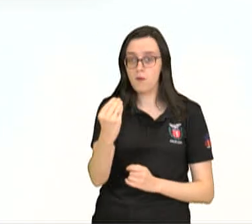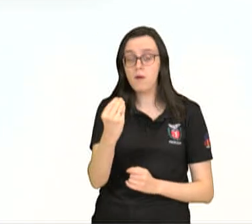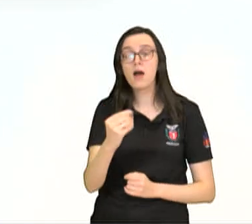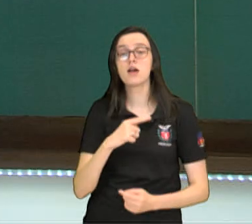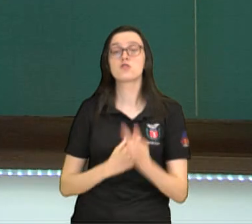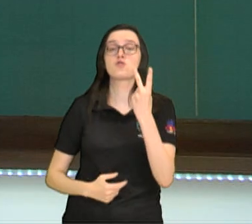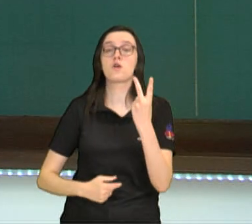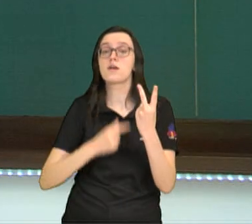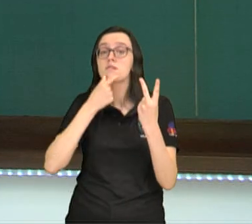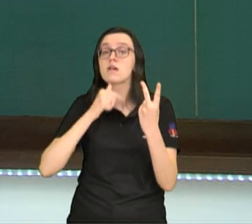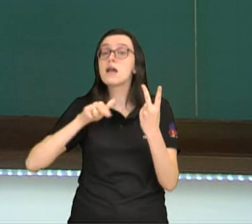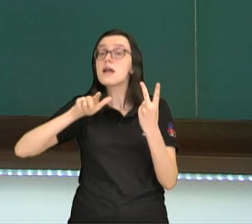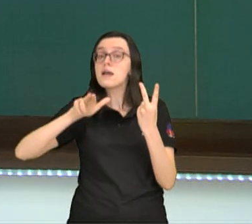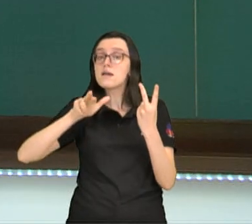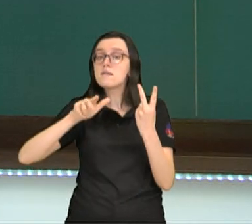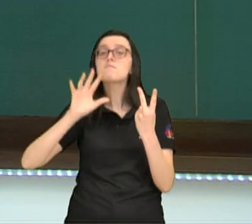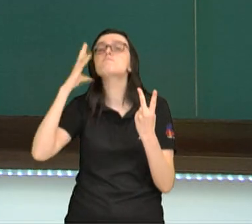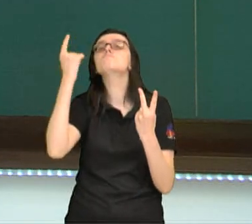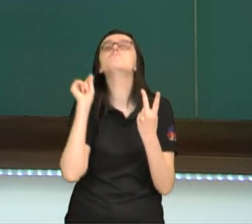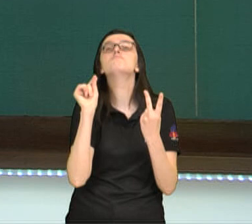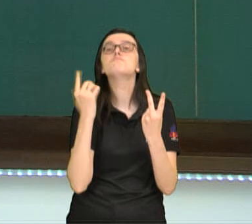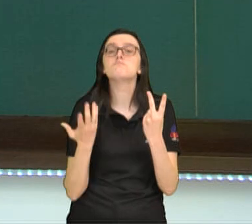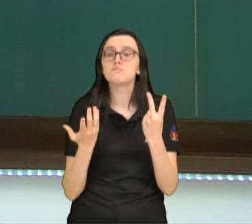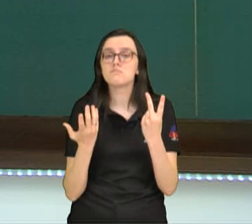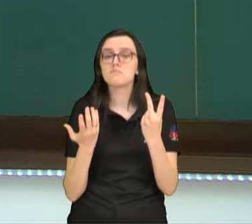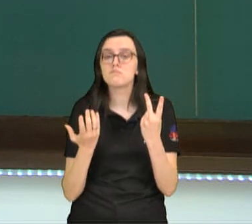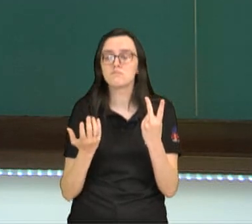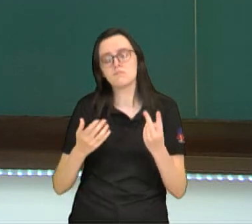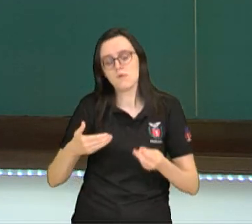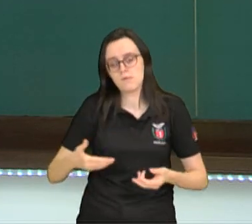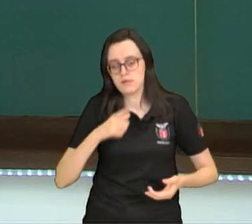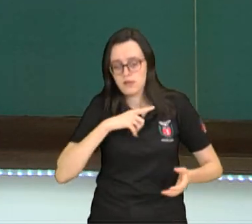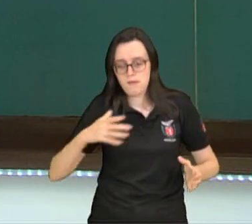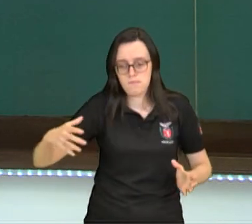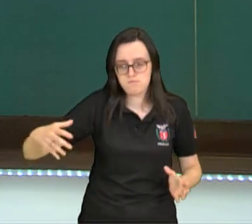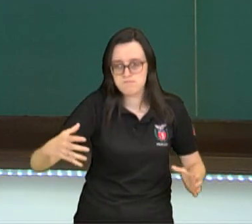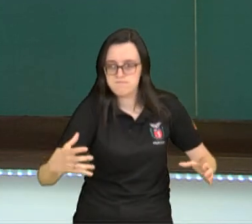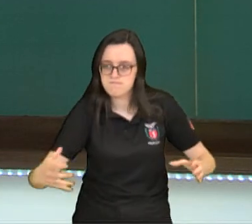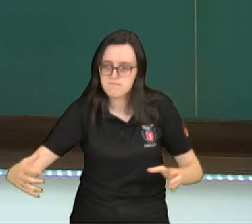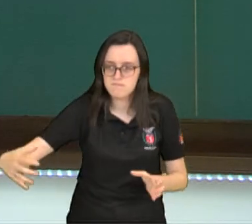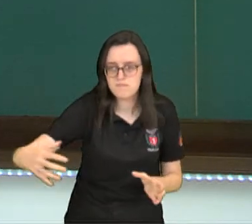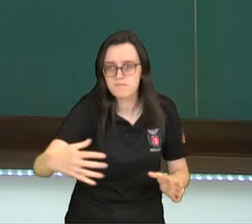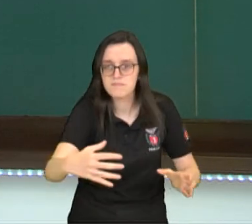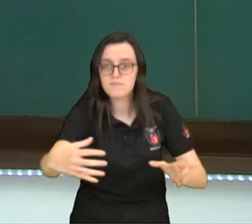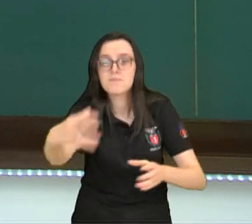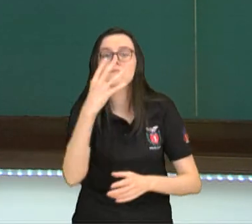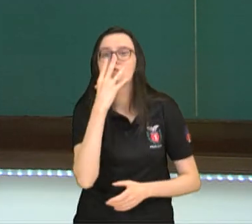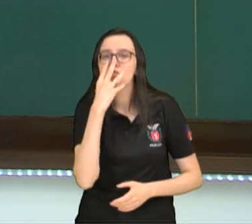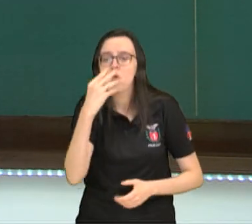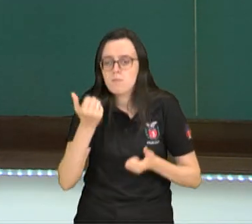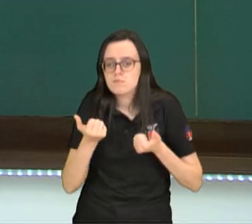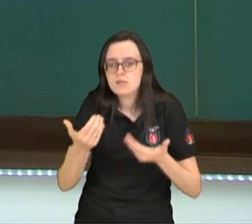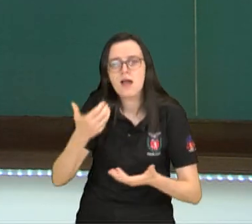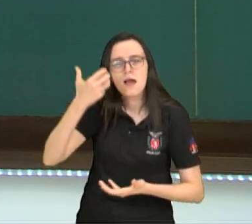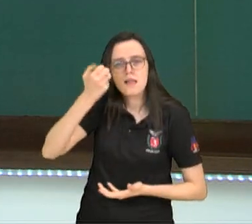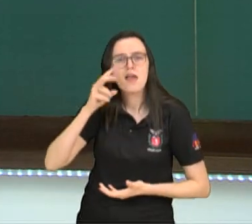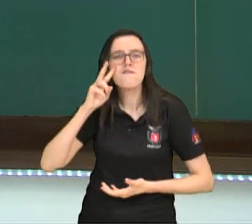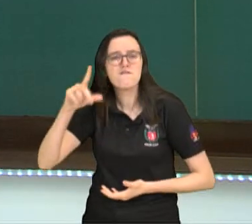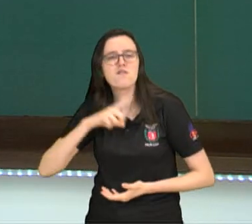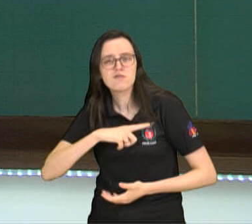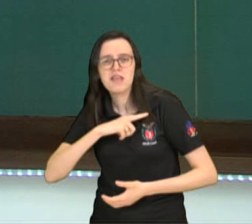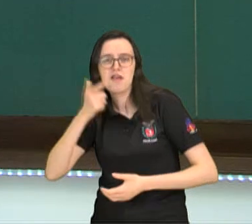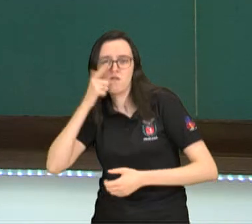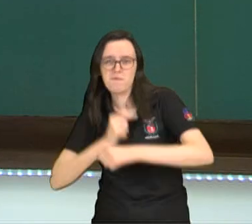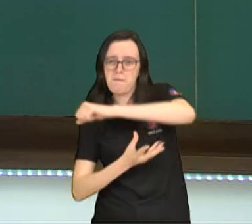2 irmãos, eles vão acabar sendo encontrados por essa loba, vão ser amamentados por um período de tempo, depois